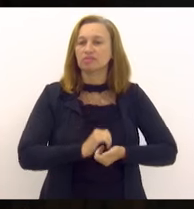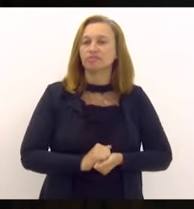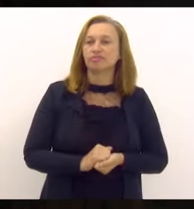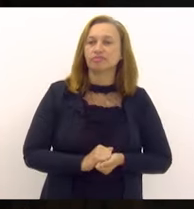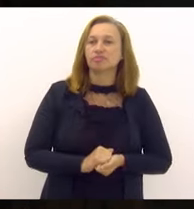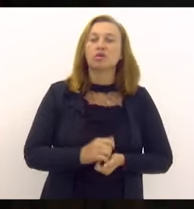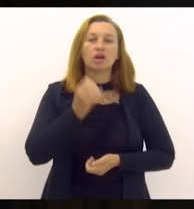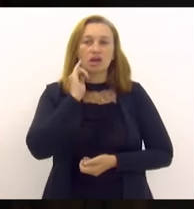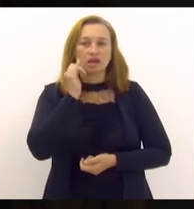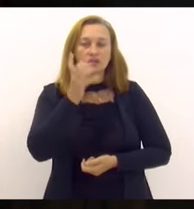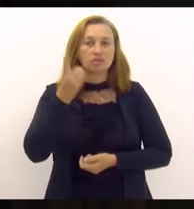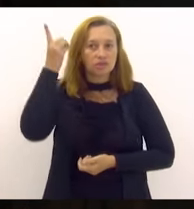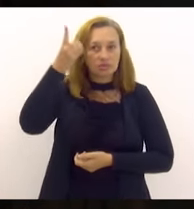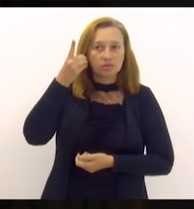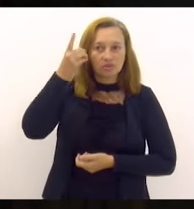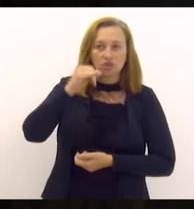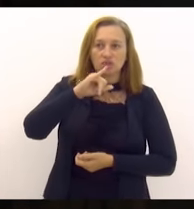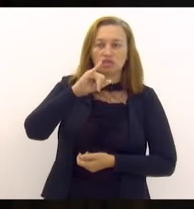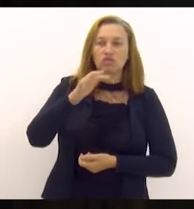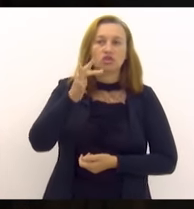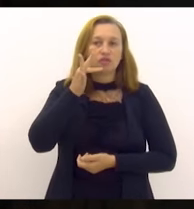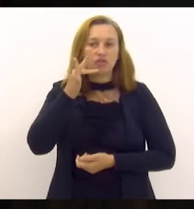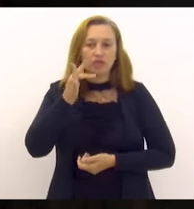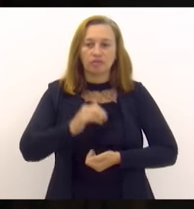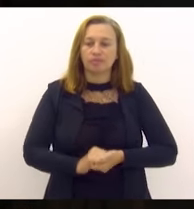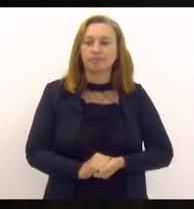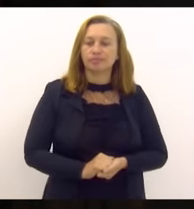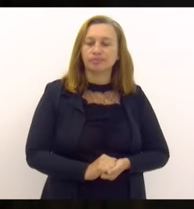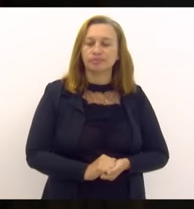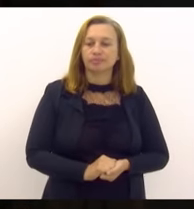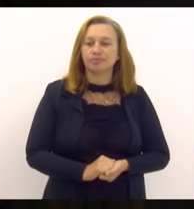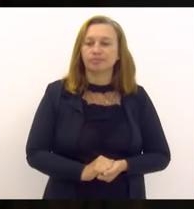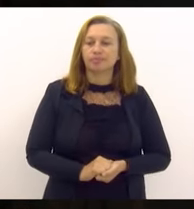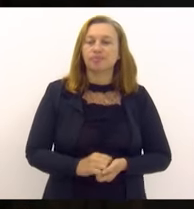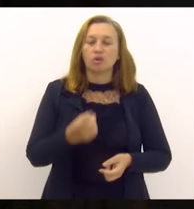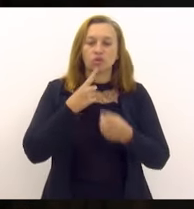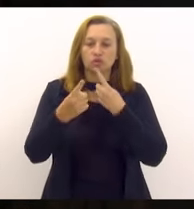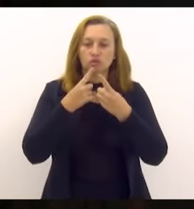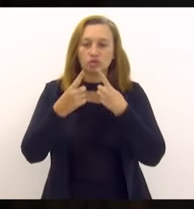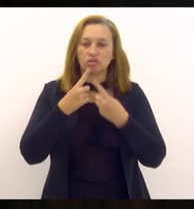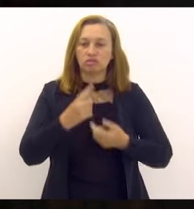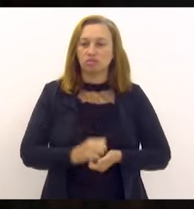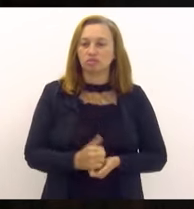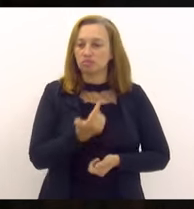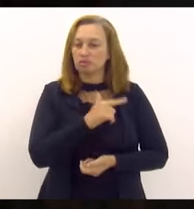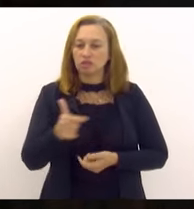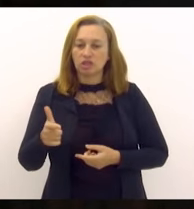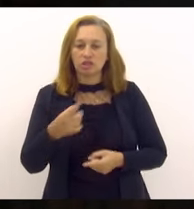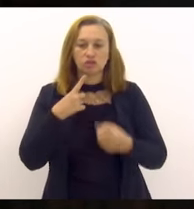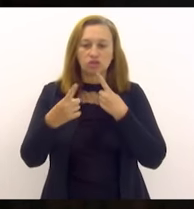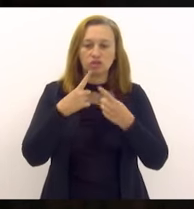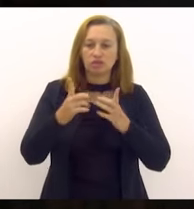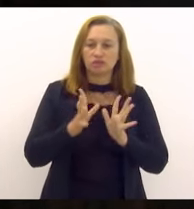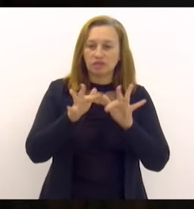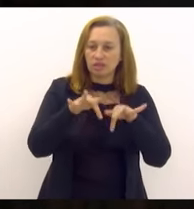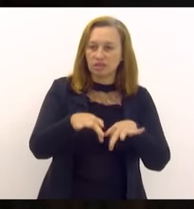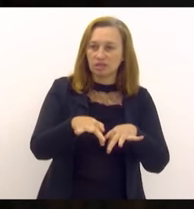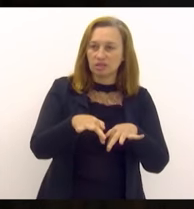favorável, relator deputado Jorge Felipe Neto. Em discussão, não havendo quem queira